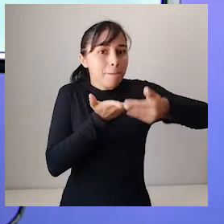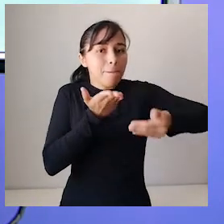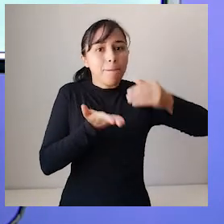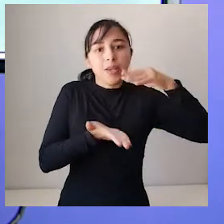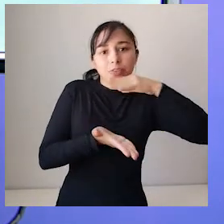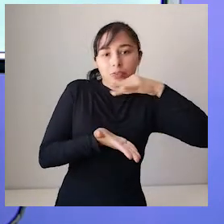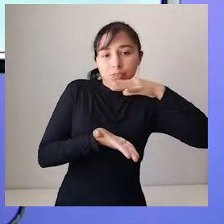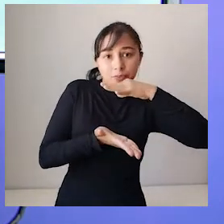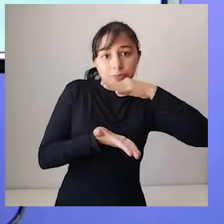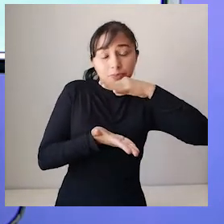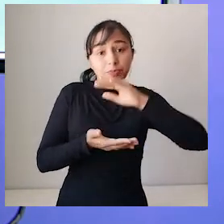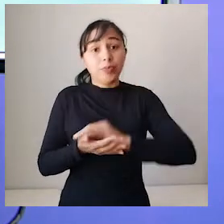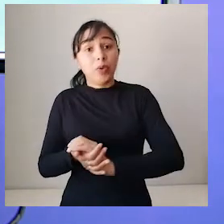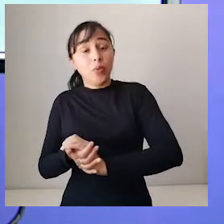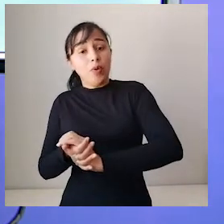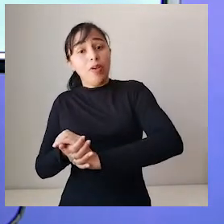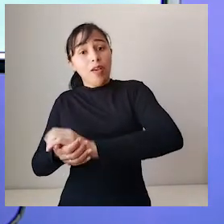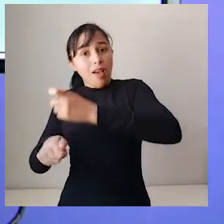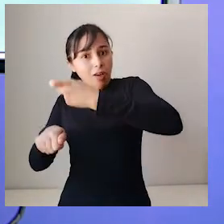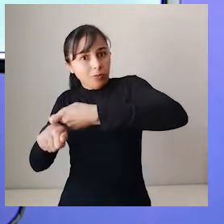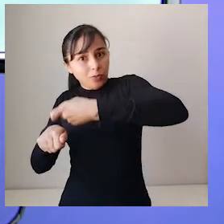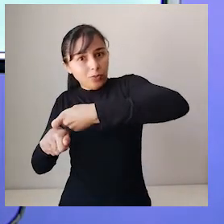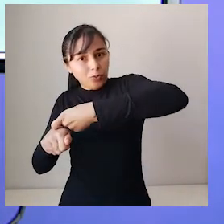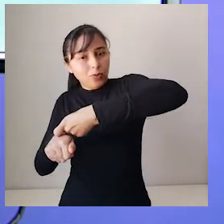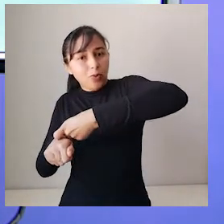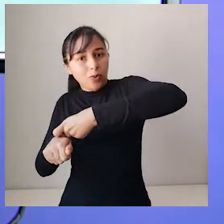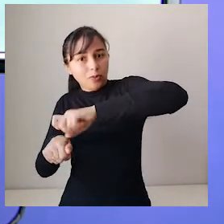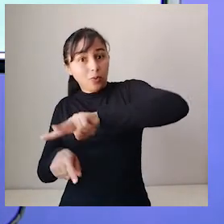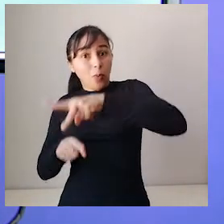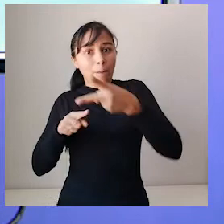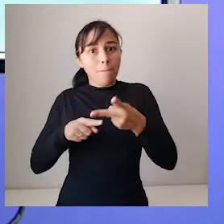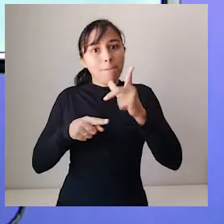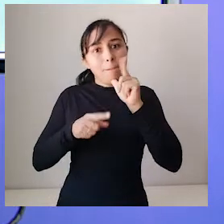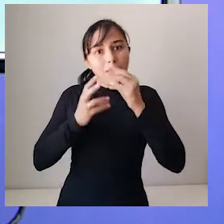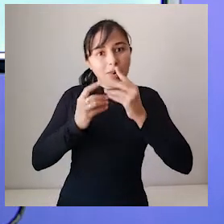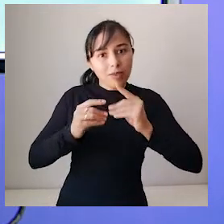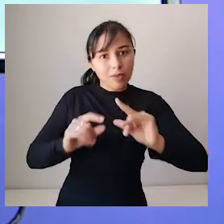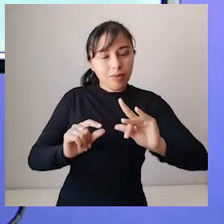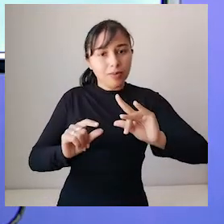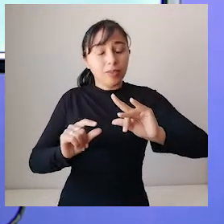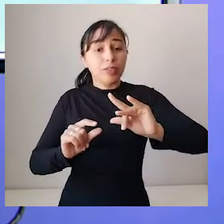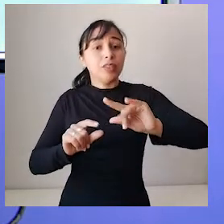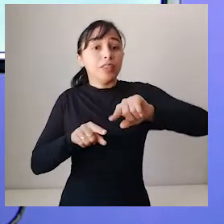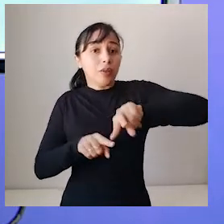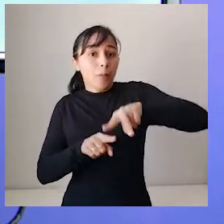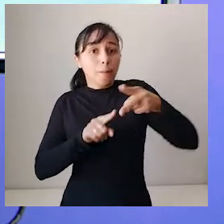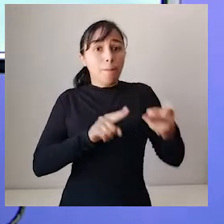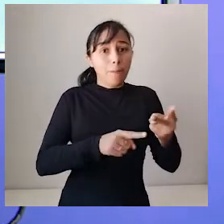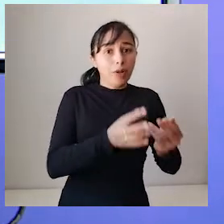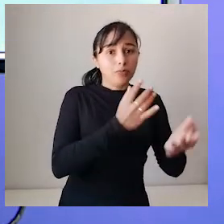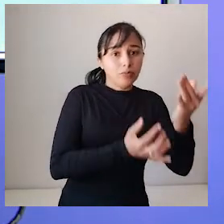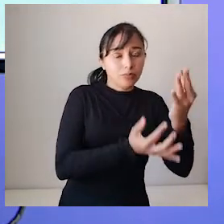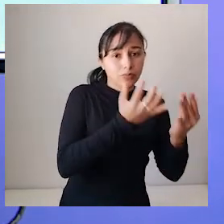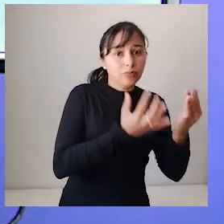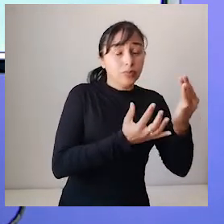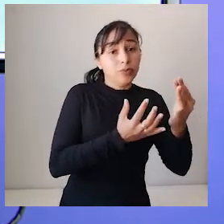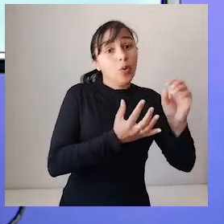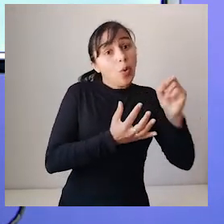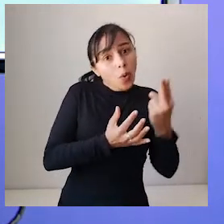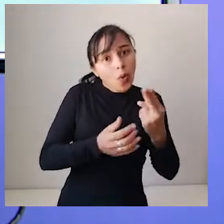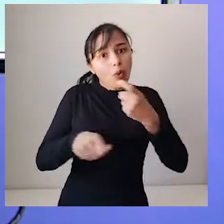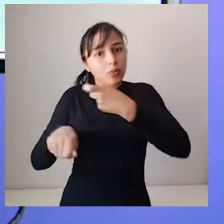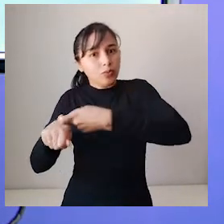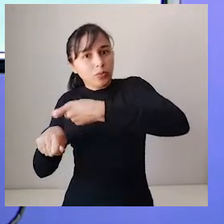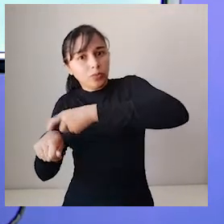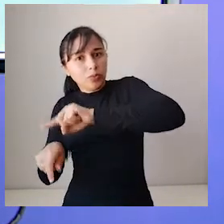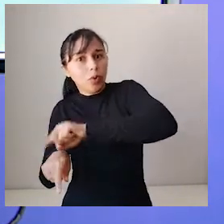é do sólido para o líquido, e vaporização, que é do líquido para o gasoso, e sublimação, do sólido